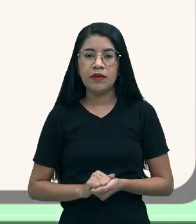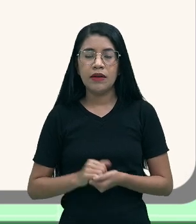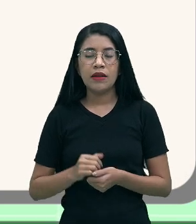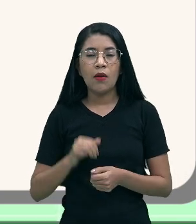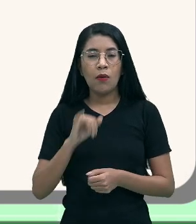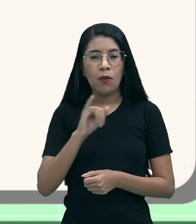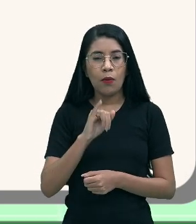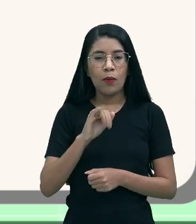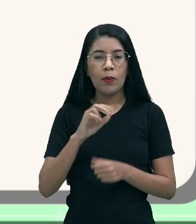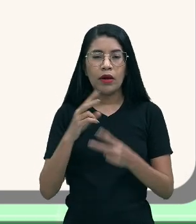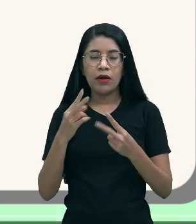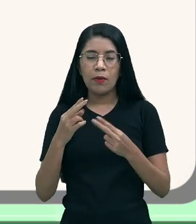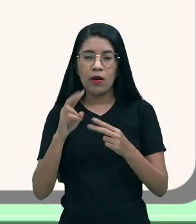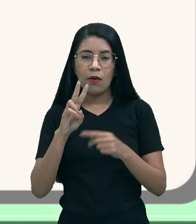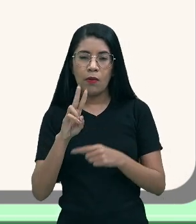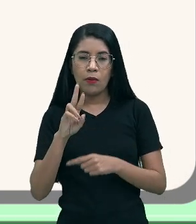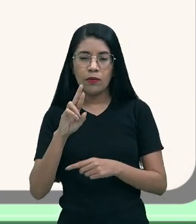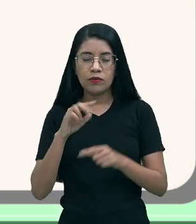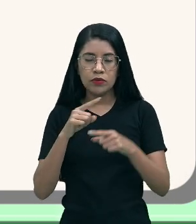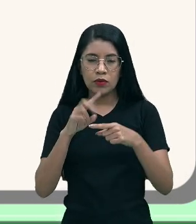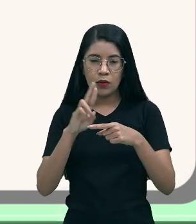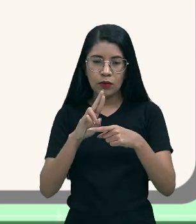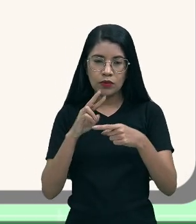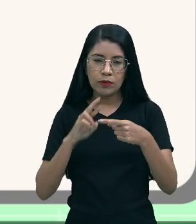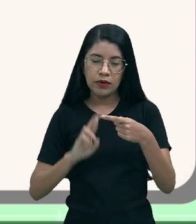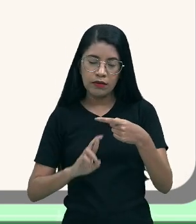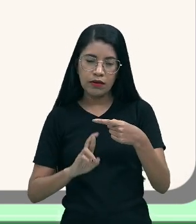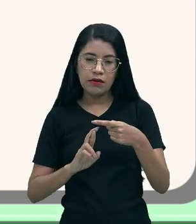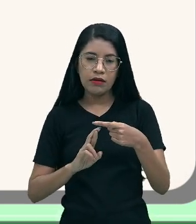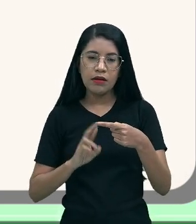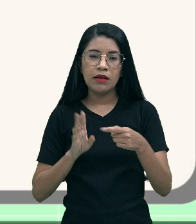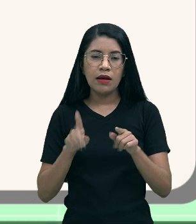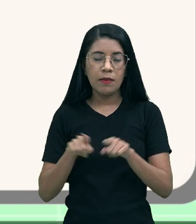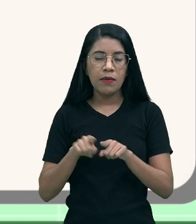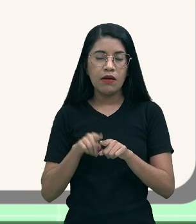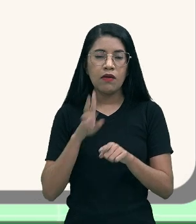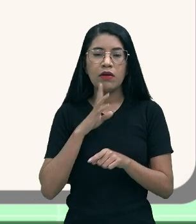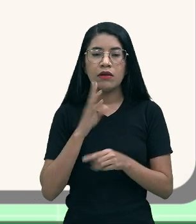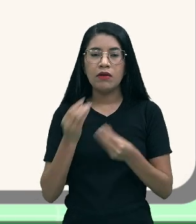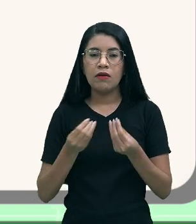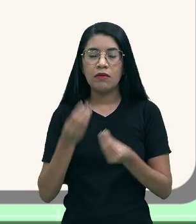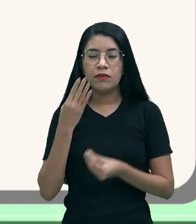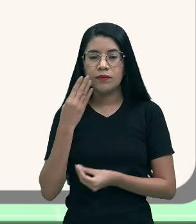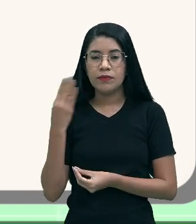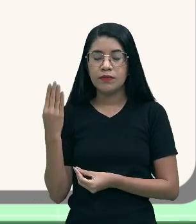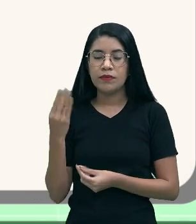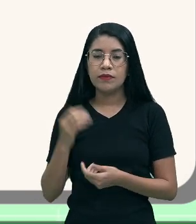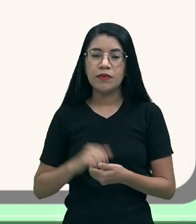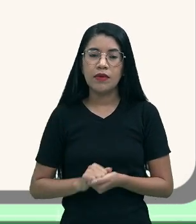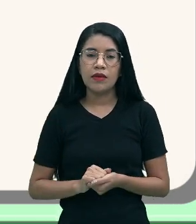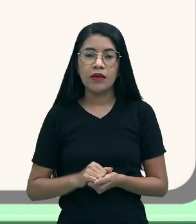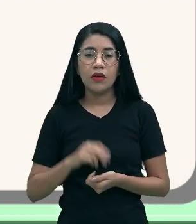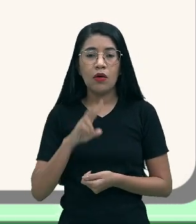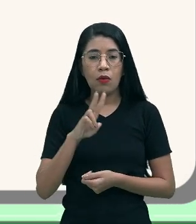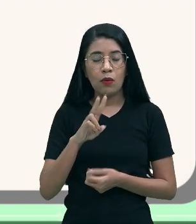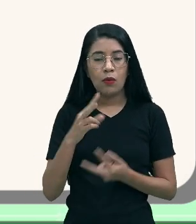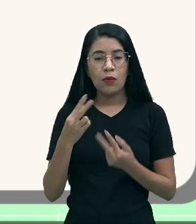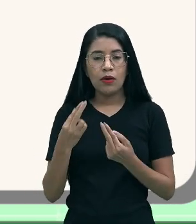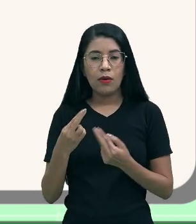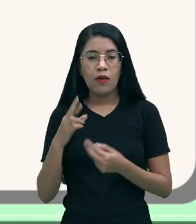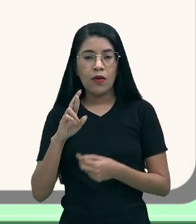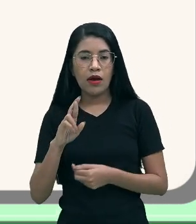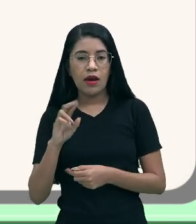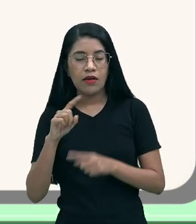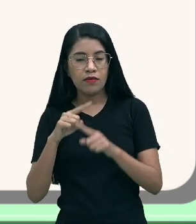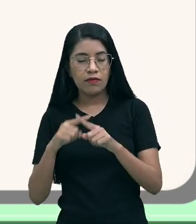R, ela traduz a primeira lei de Ohm, que também é muito conhecida assim, ó, U igual a R vezes